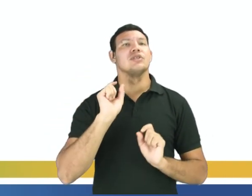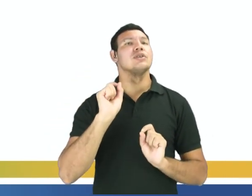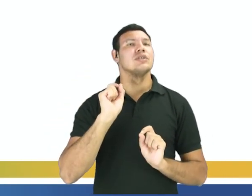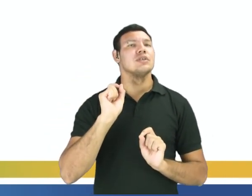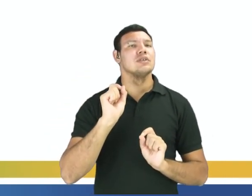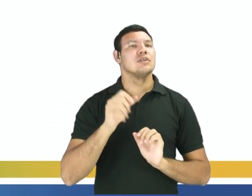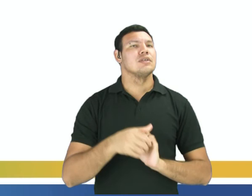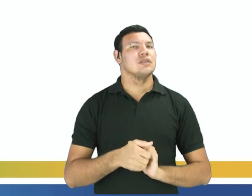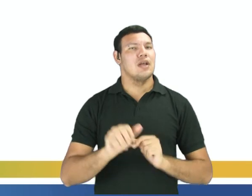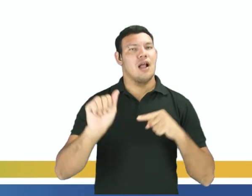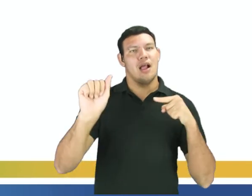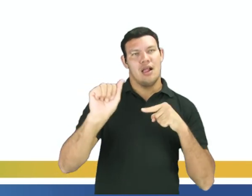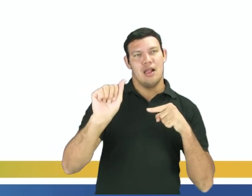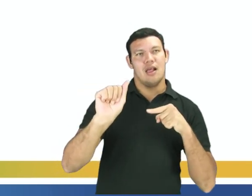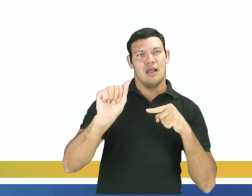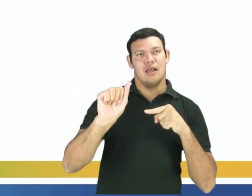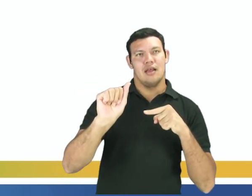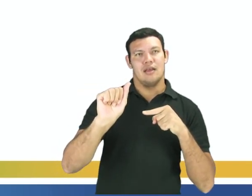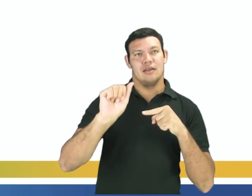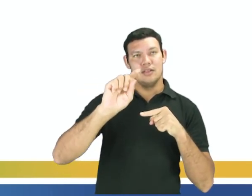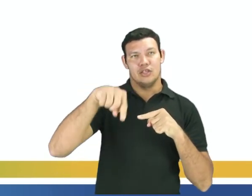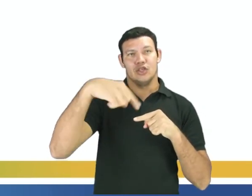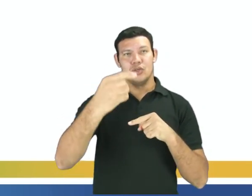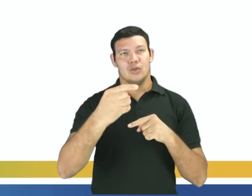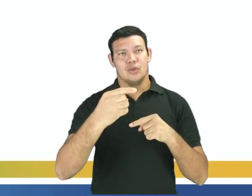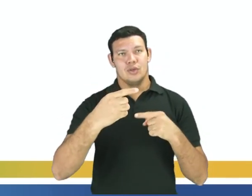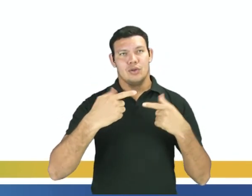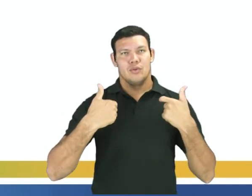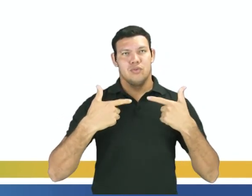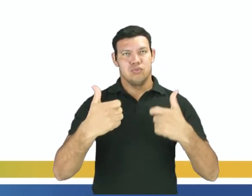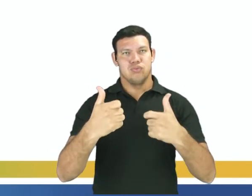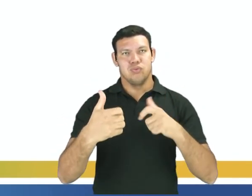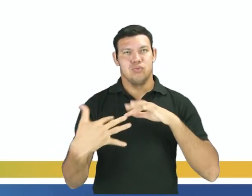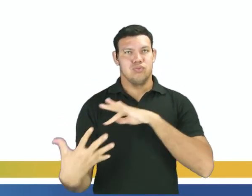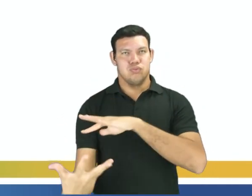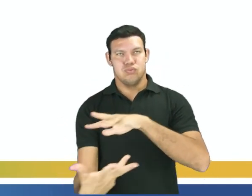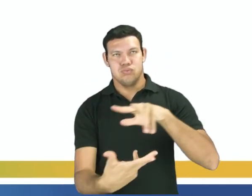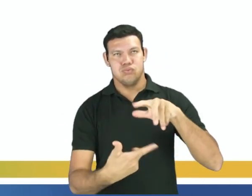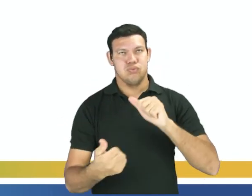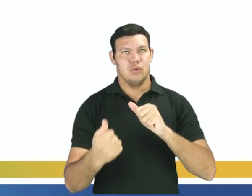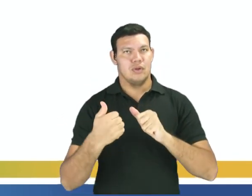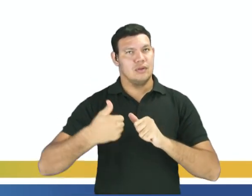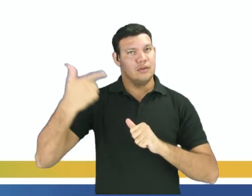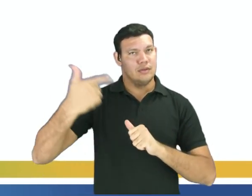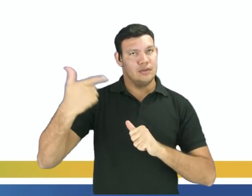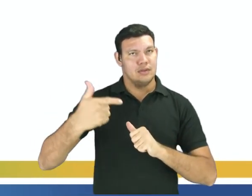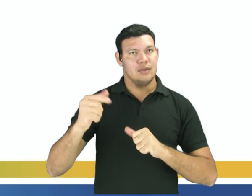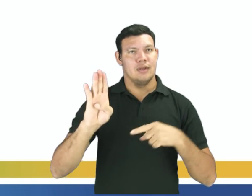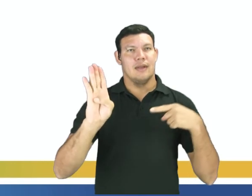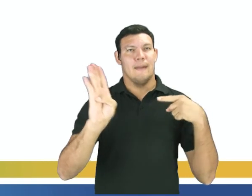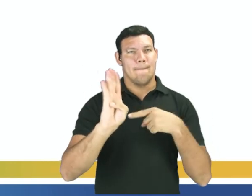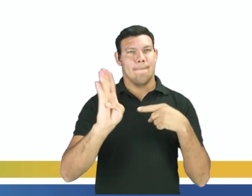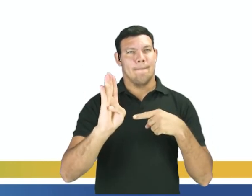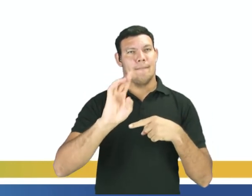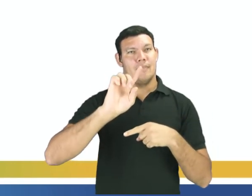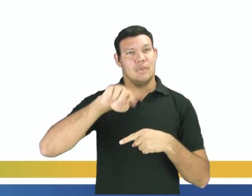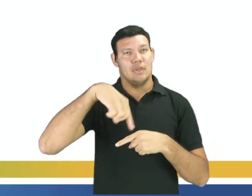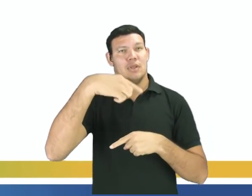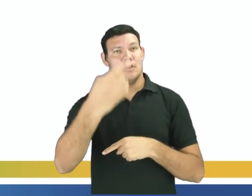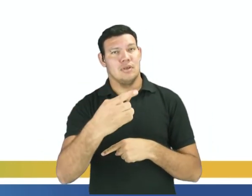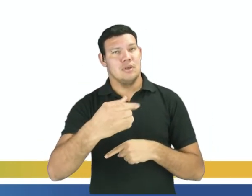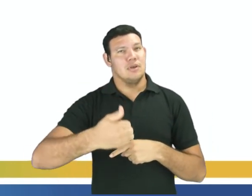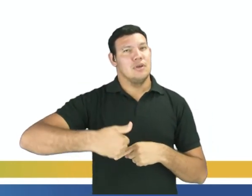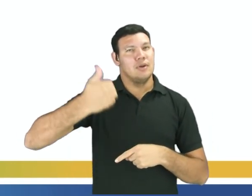Guerra Mundial. Letra B, durante a Primeira Guerra Mundial. Letra C, após a